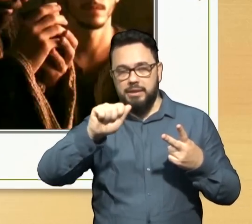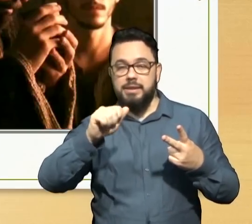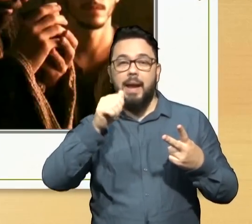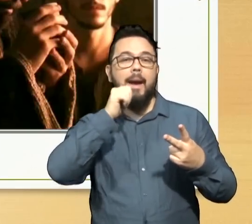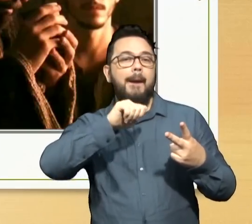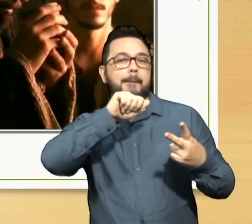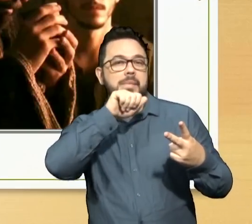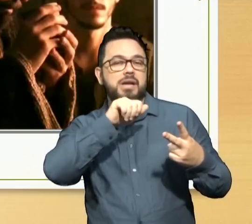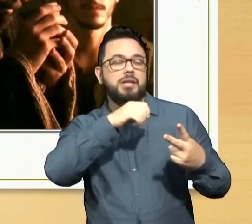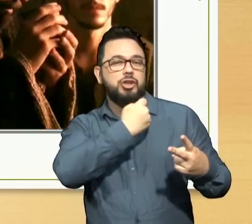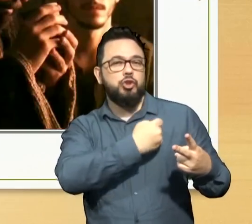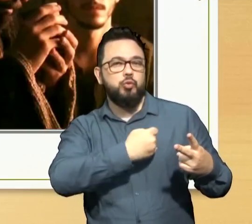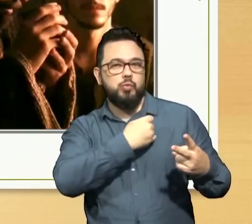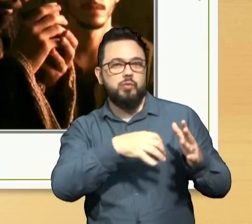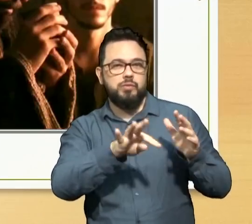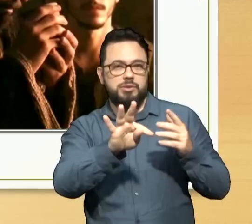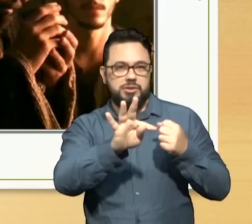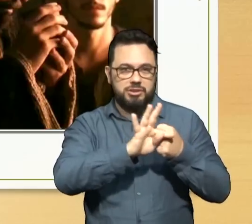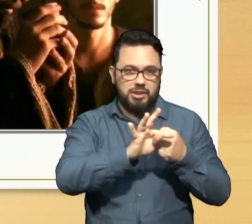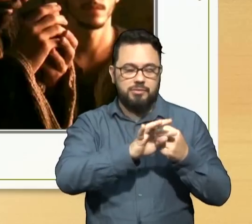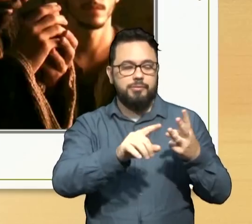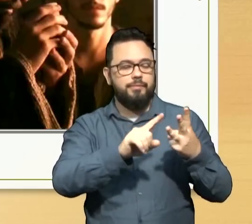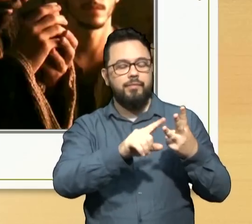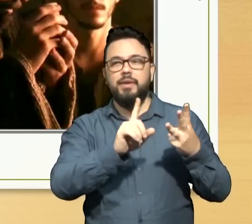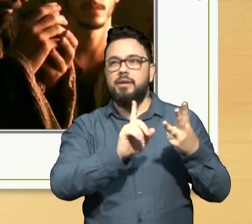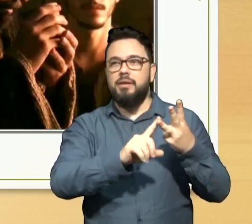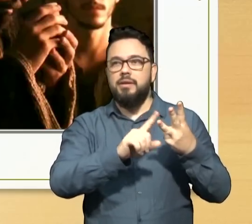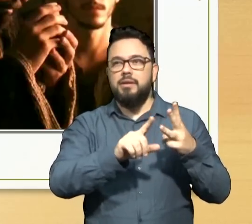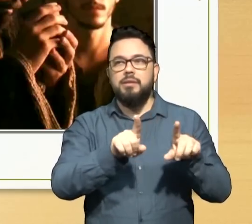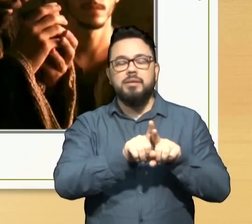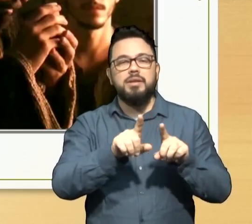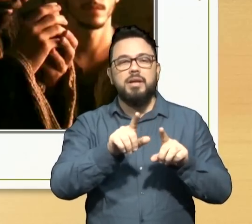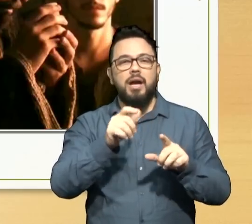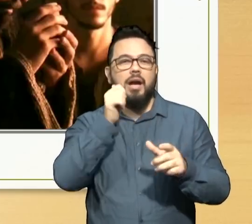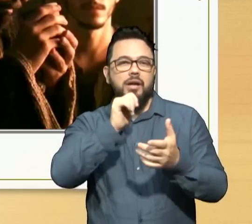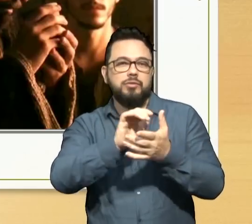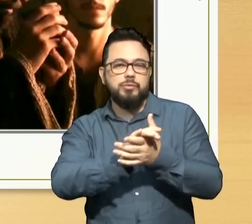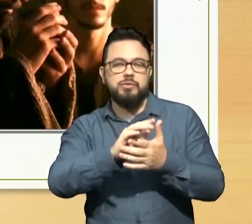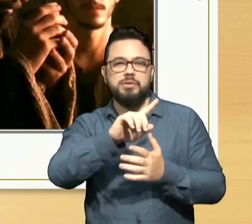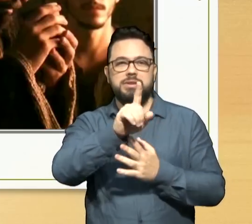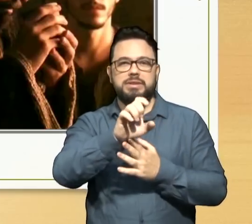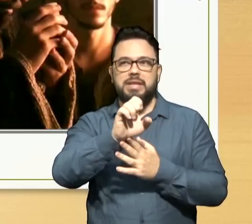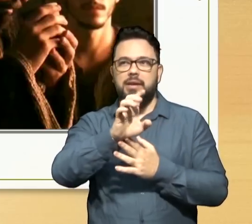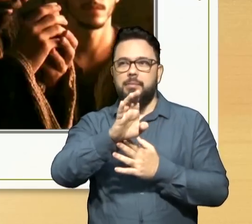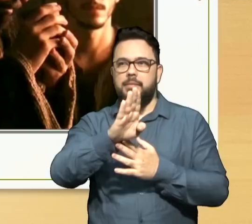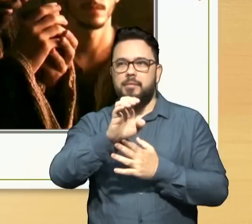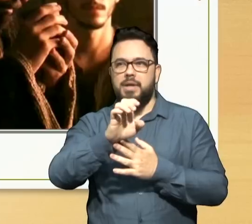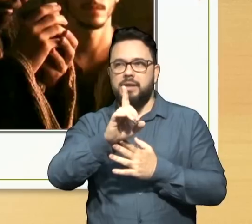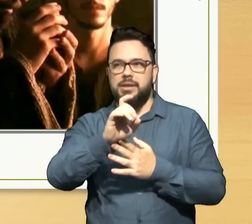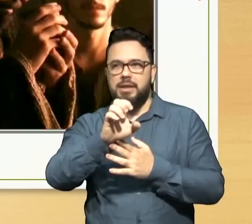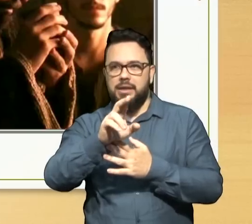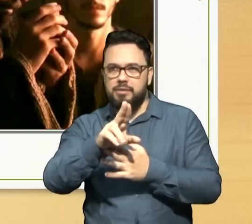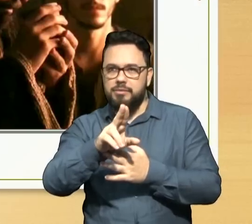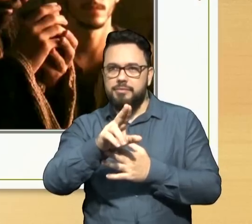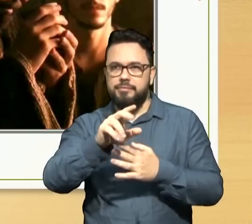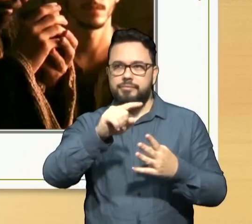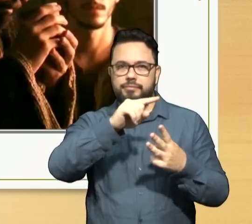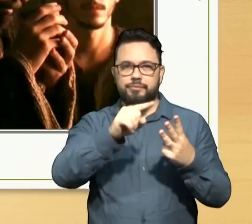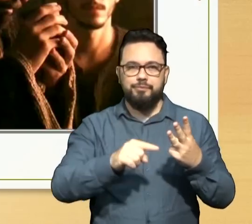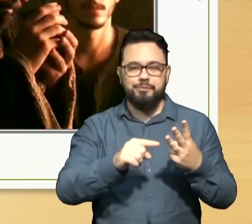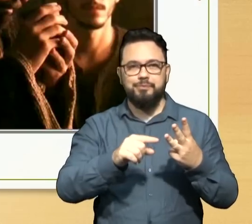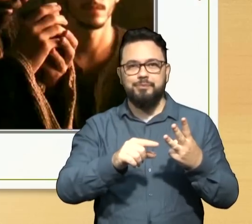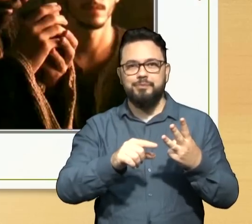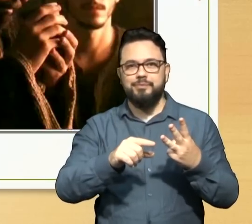relato de Mateus 27:56 a mulher de Zebedeu era Mãe de quem